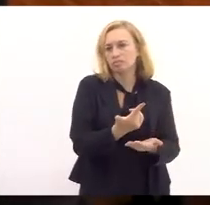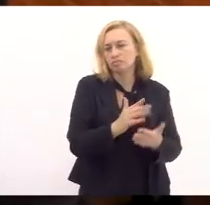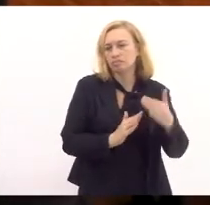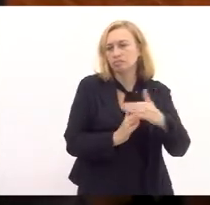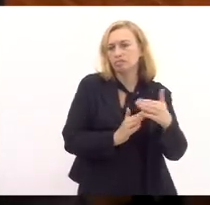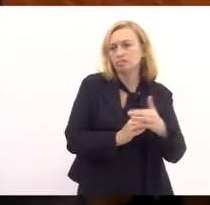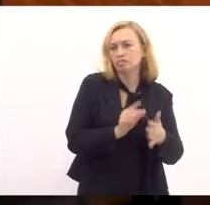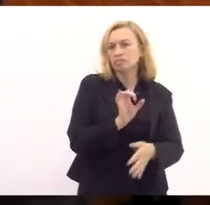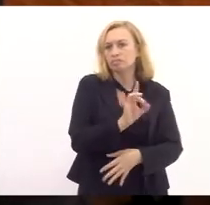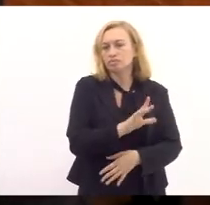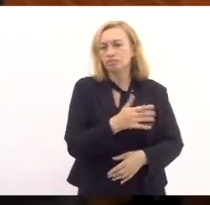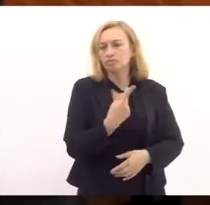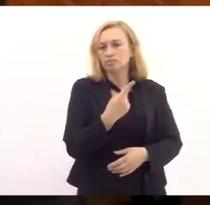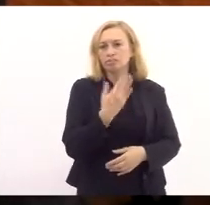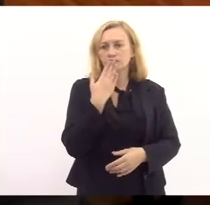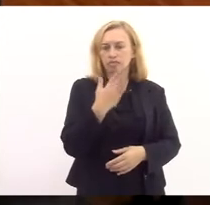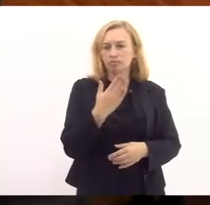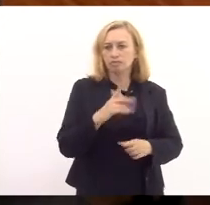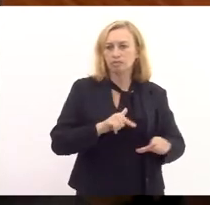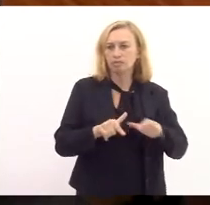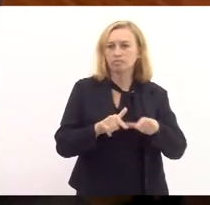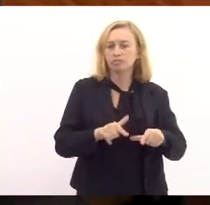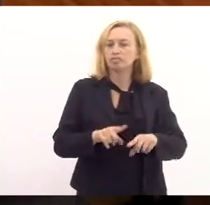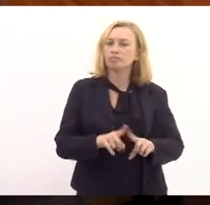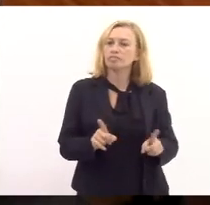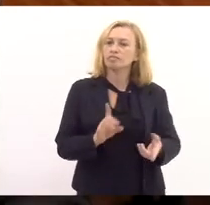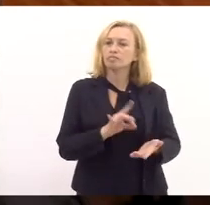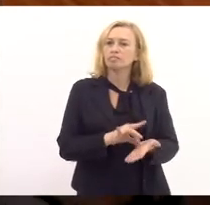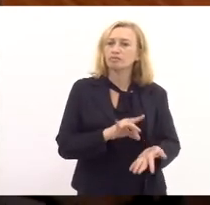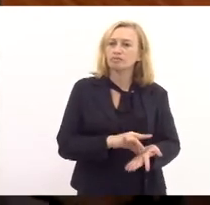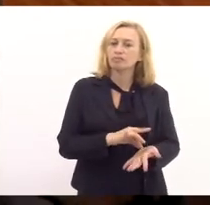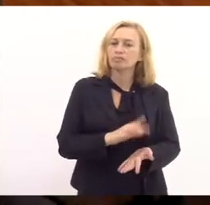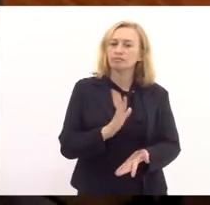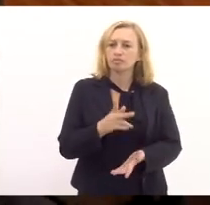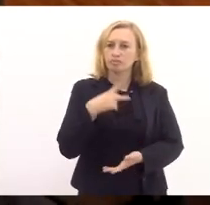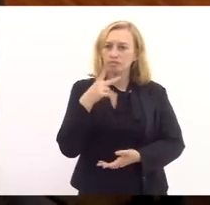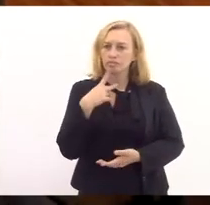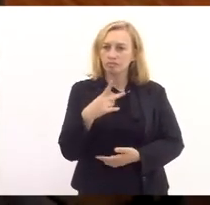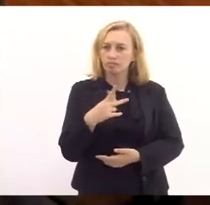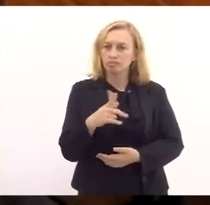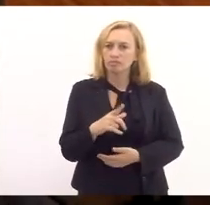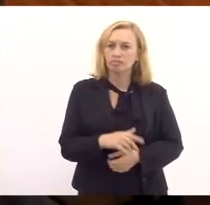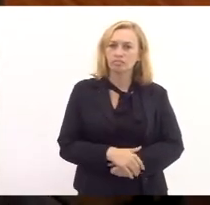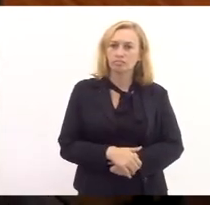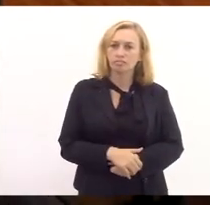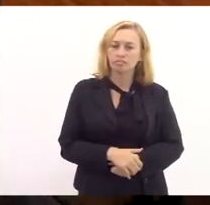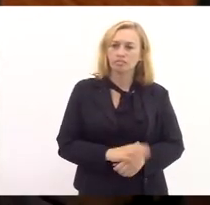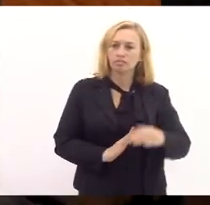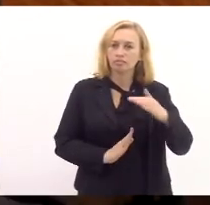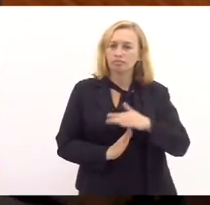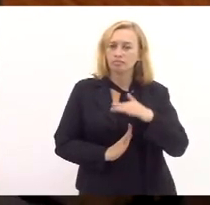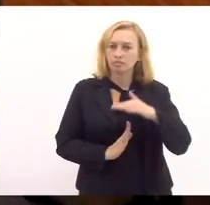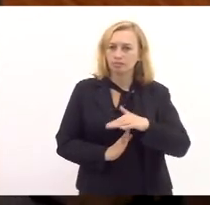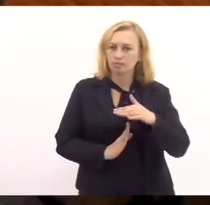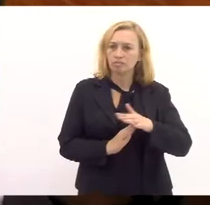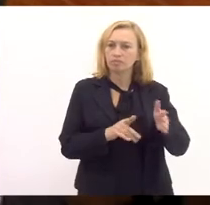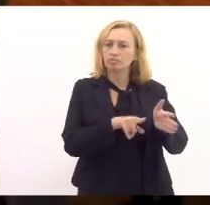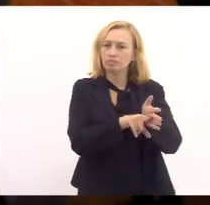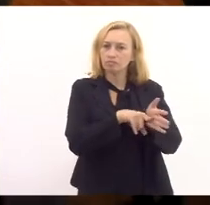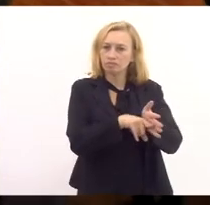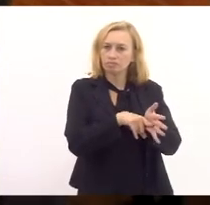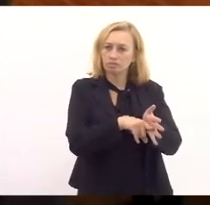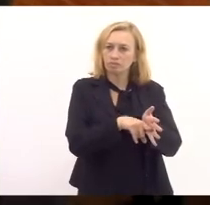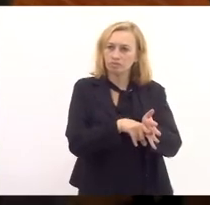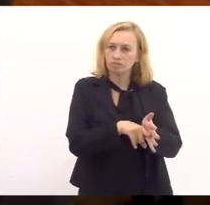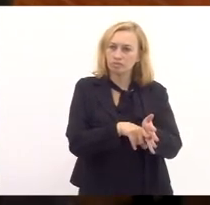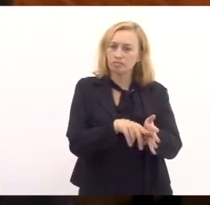limitado a apenas esse tipo de atuação. Na verdade, como eu disse, a gente tem uma condição limitada de fiscalização.